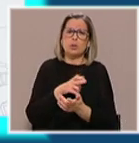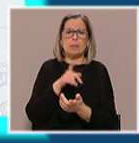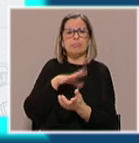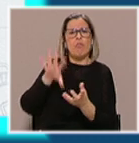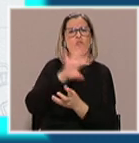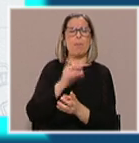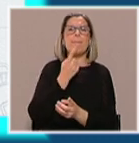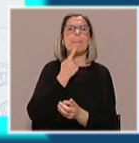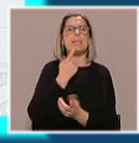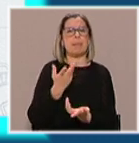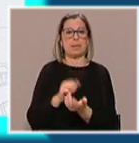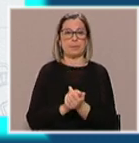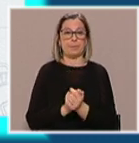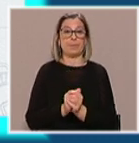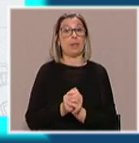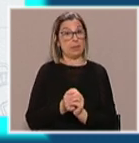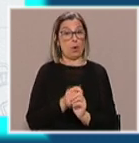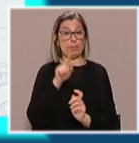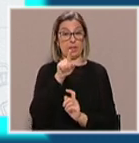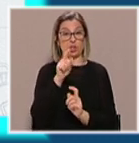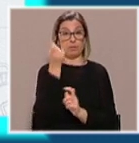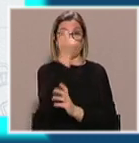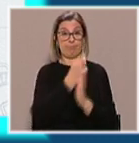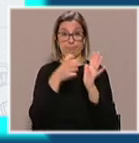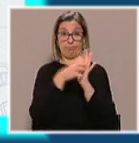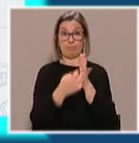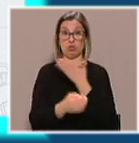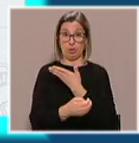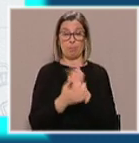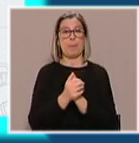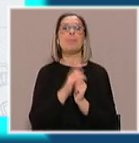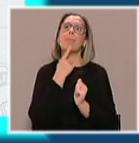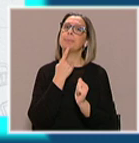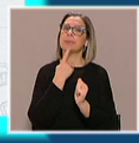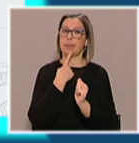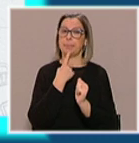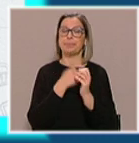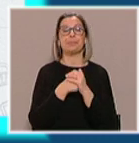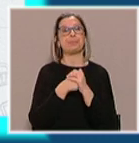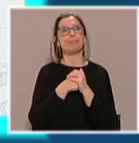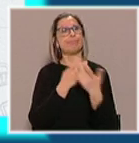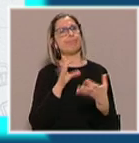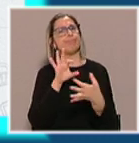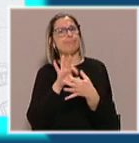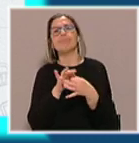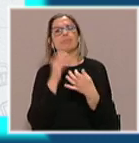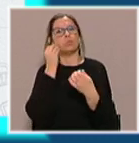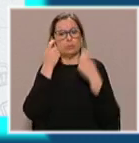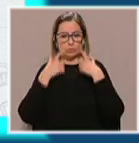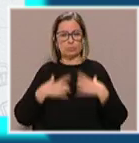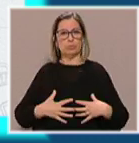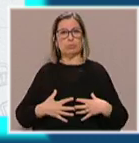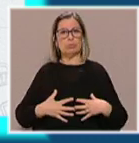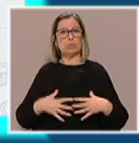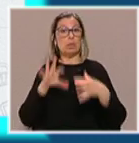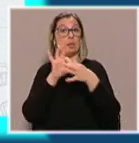resultados. Através deste esquema, conseguimos perceber a interação do sistema